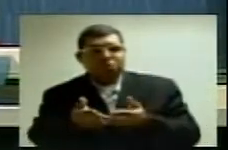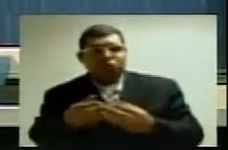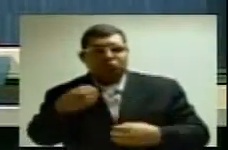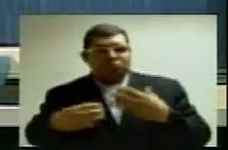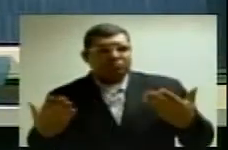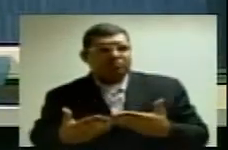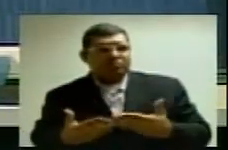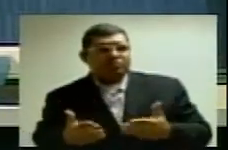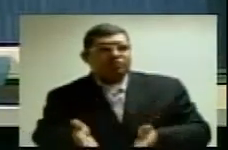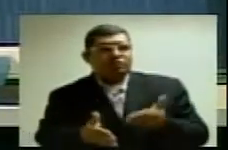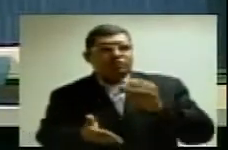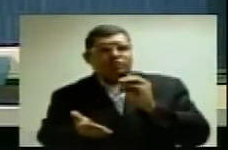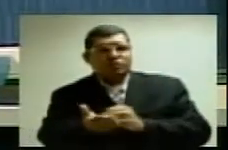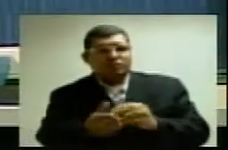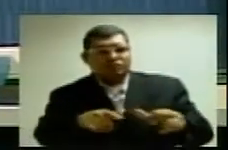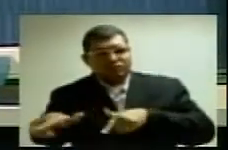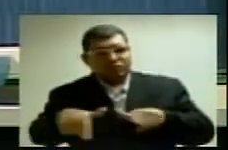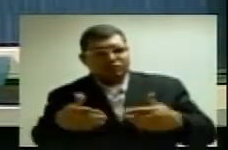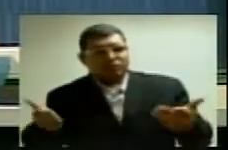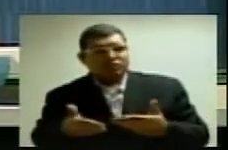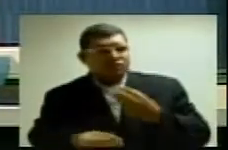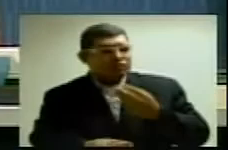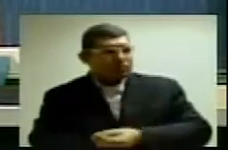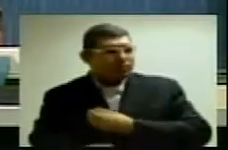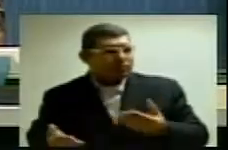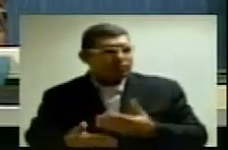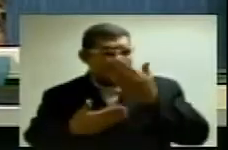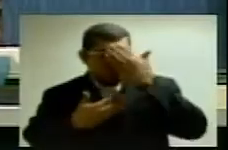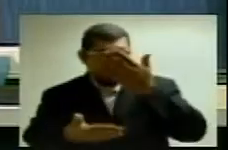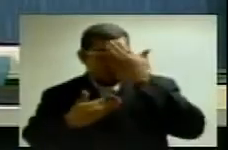desesperança e na absoluta falta de perspectiva como estão vivendo hoje. Muito obrigado, senhor presidente.